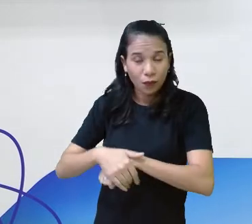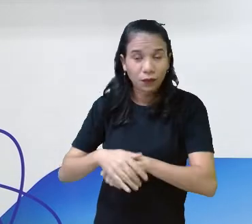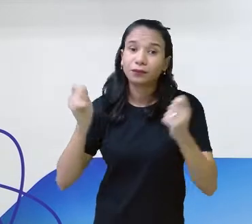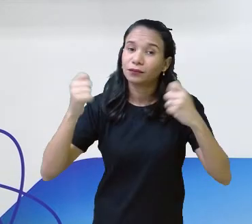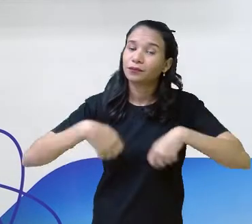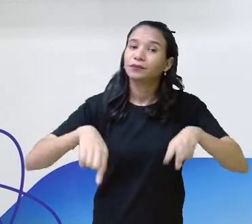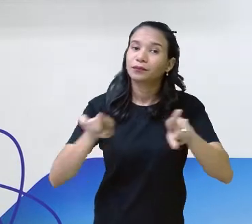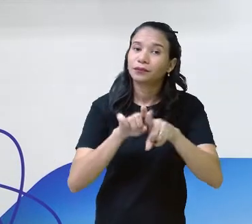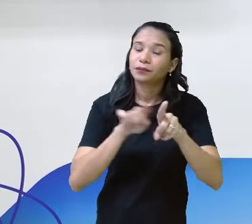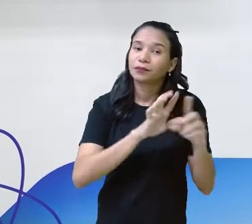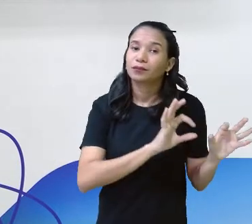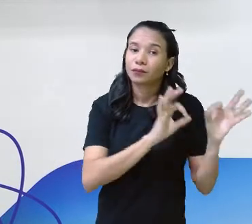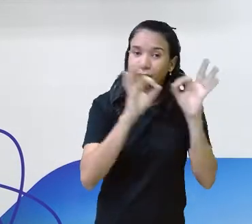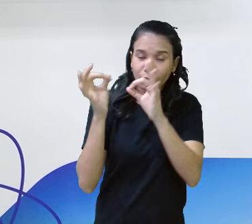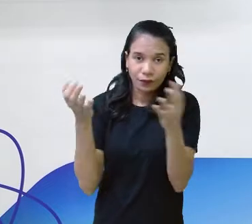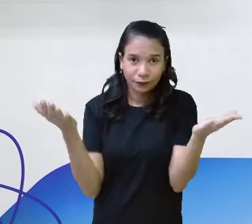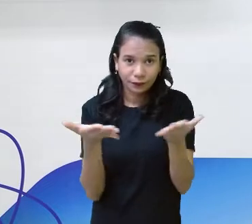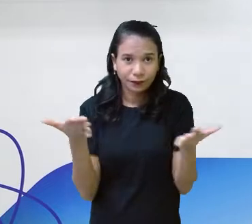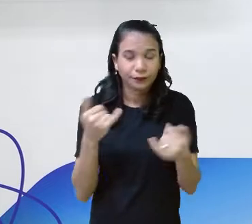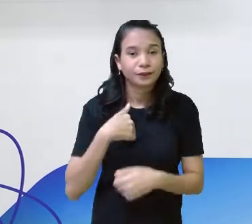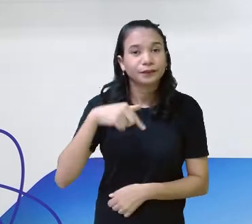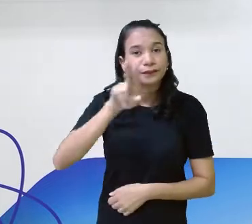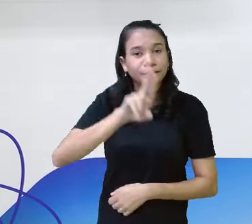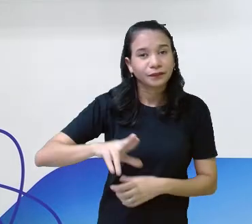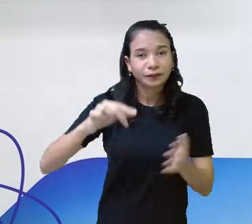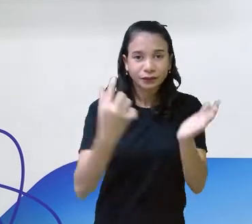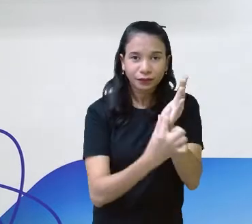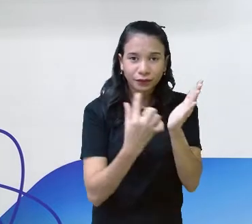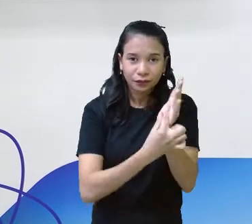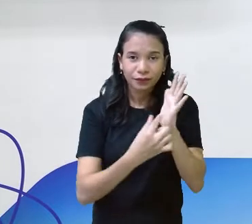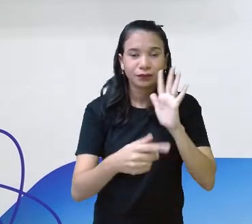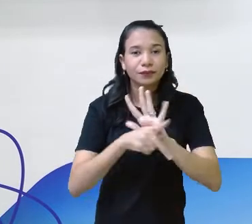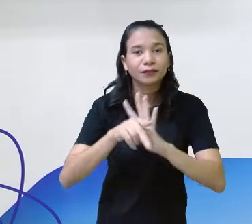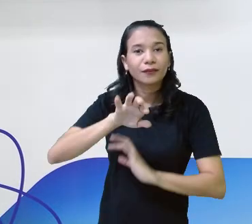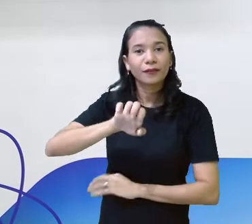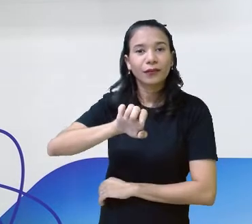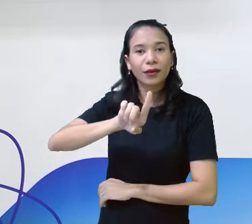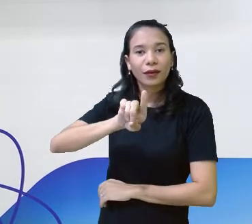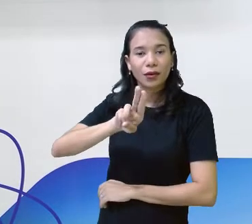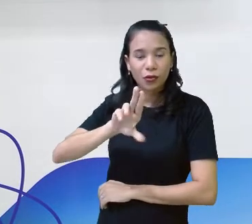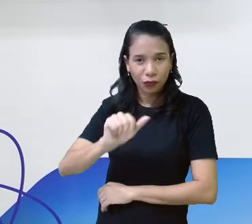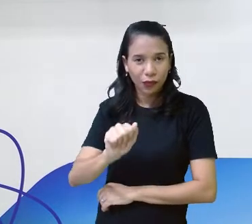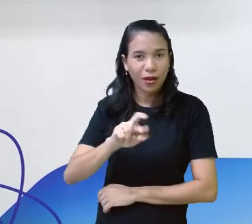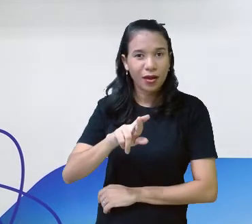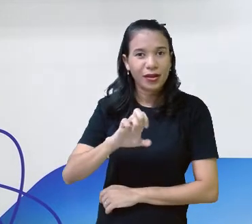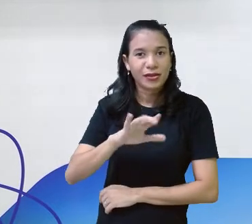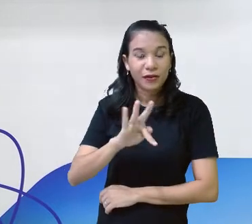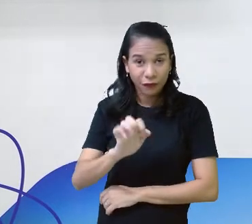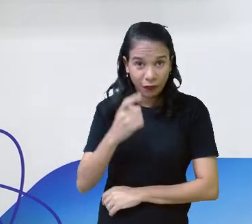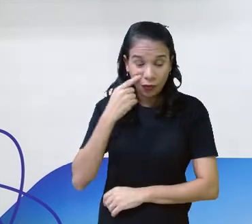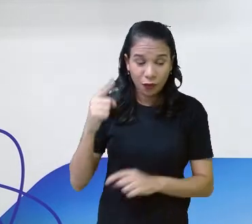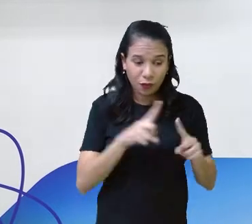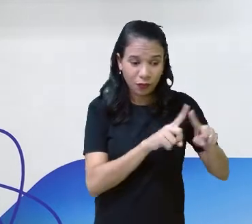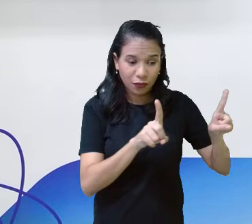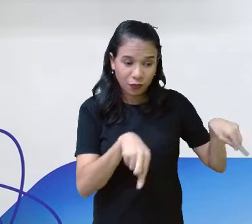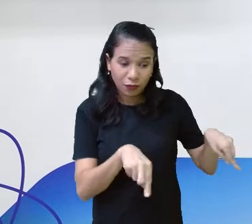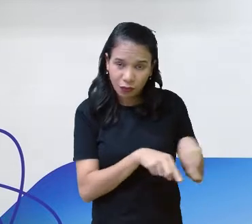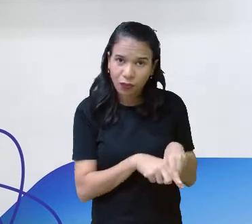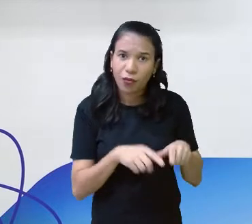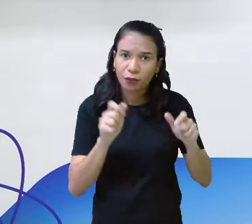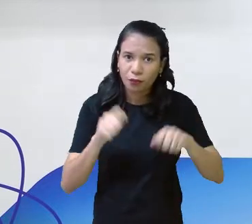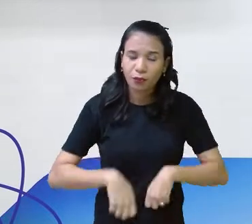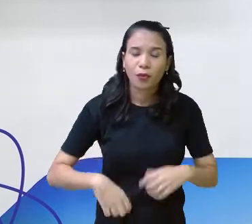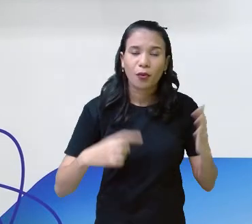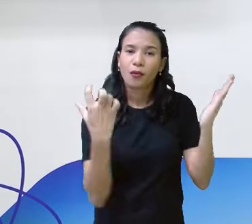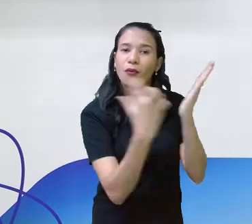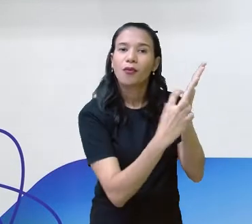pode também assistir ao vivo pelo aplicativo do Educa Recife. O QR Code está aqui, ó, aparecendo. Você